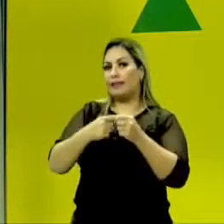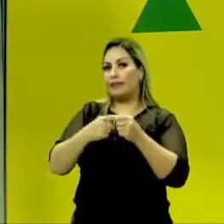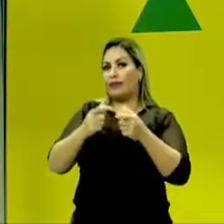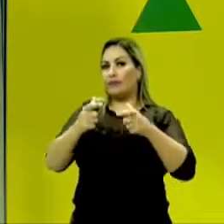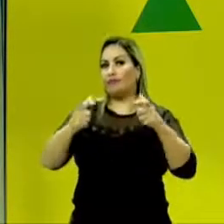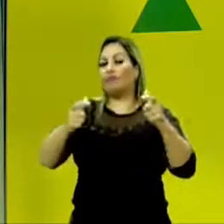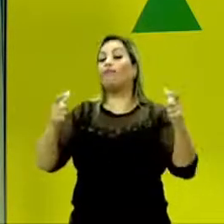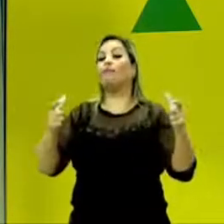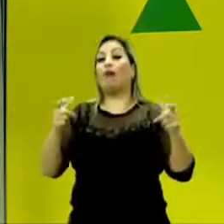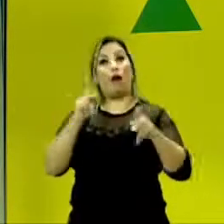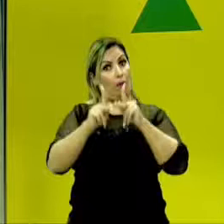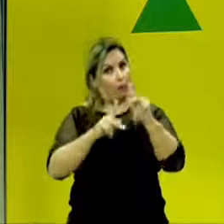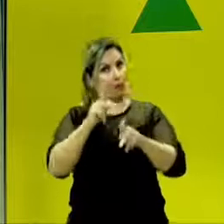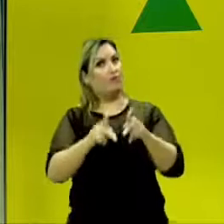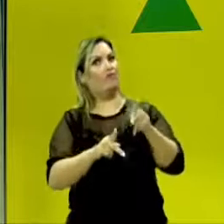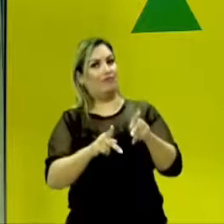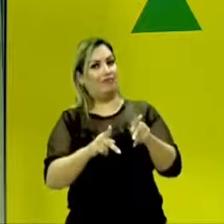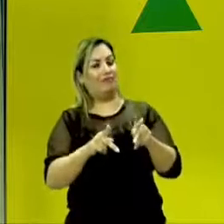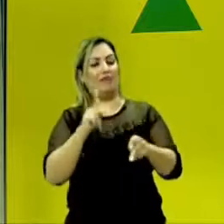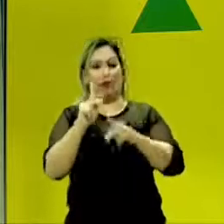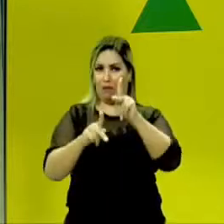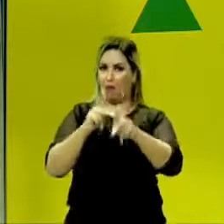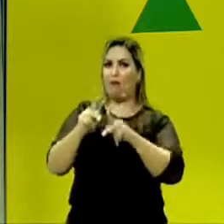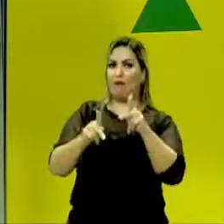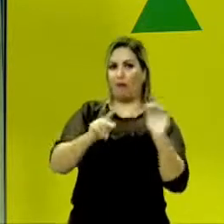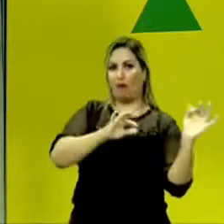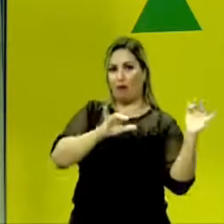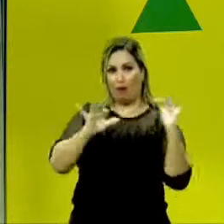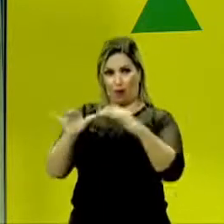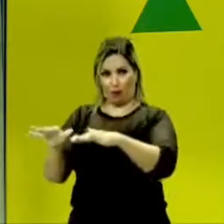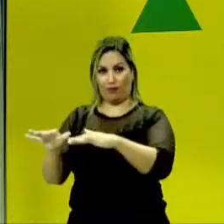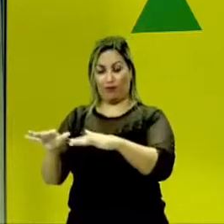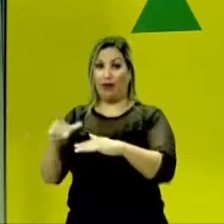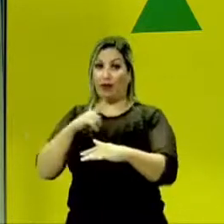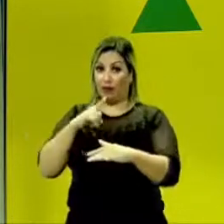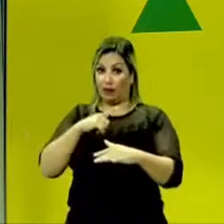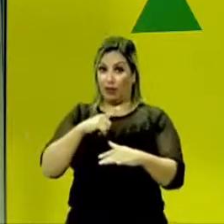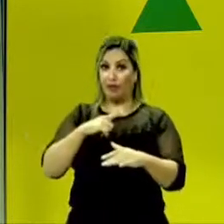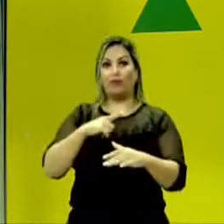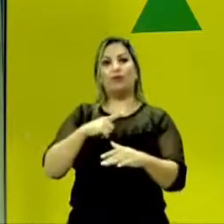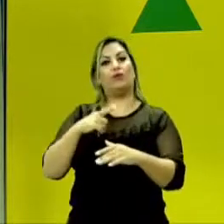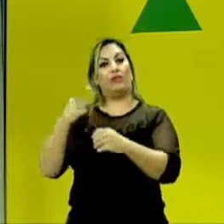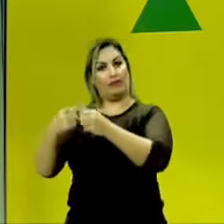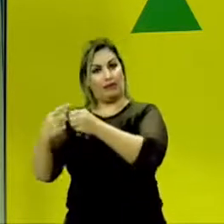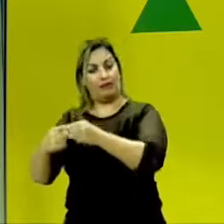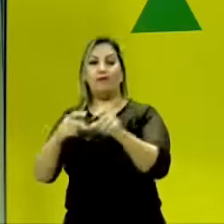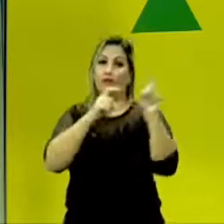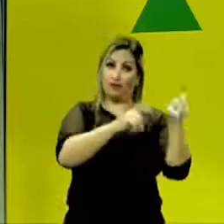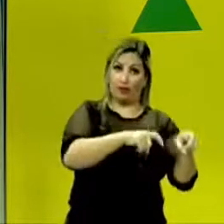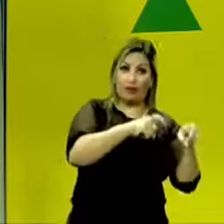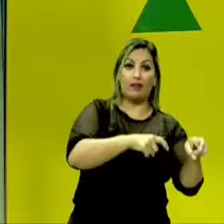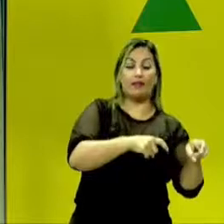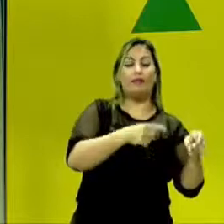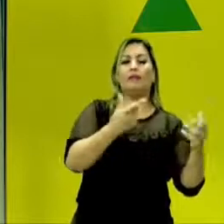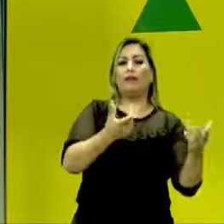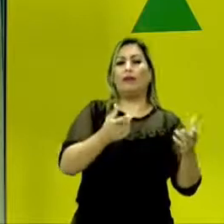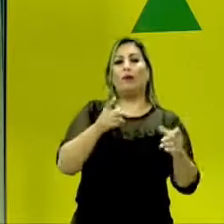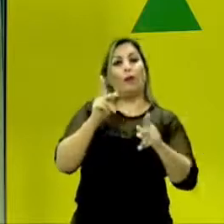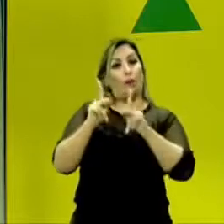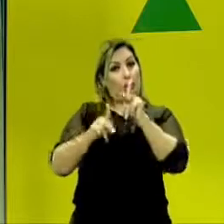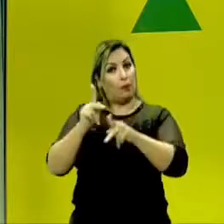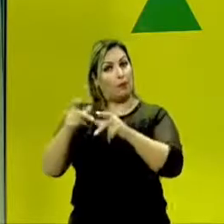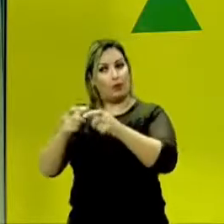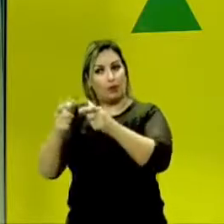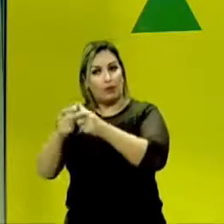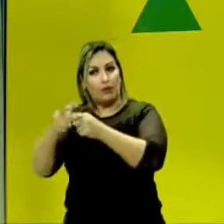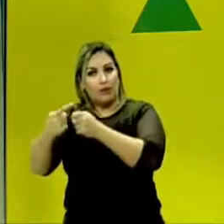cidade cresça? A população, tá? Então, quando a população, a gente tem a população urbana e a população rural. Quando a população